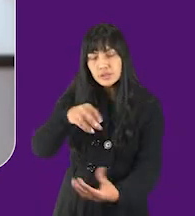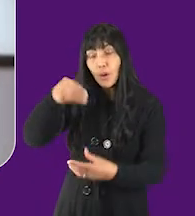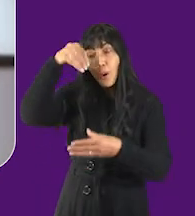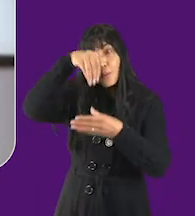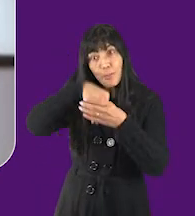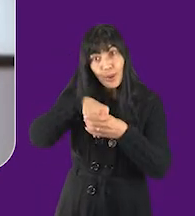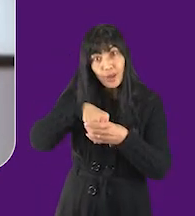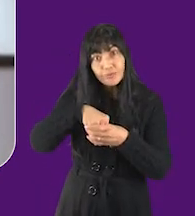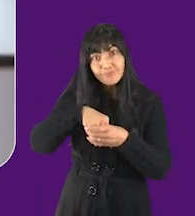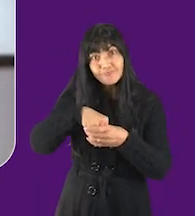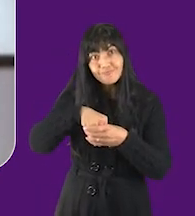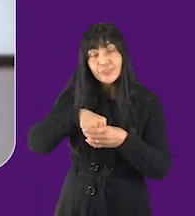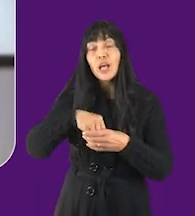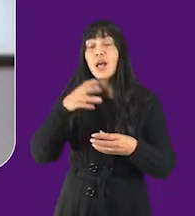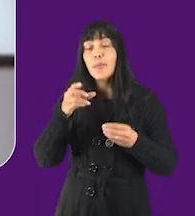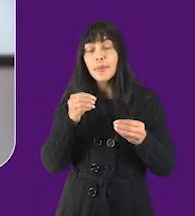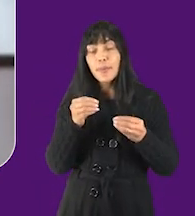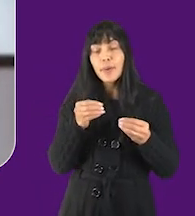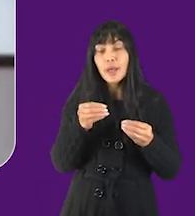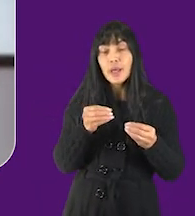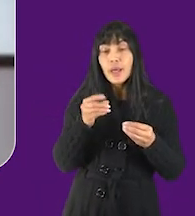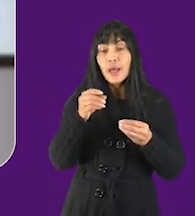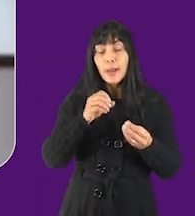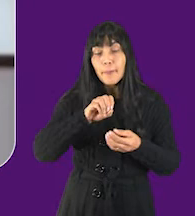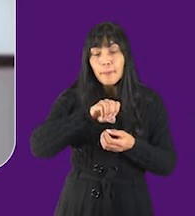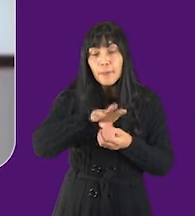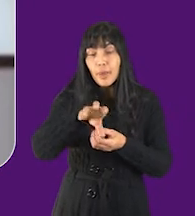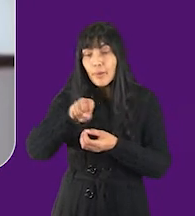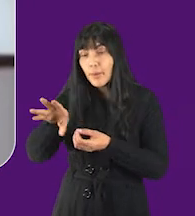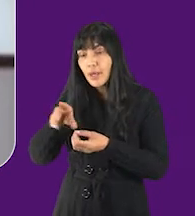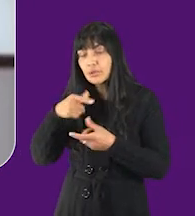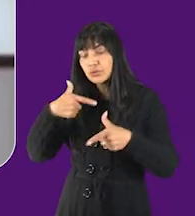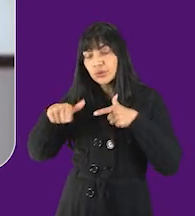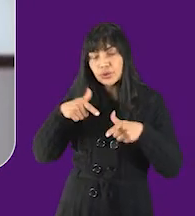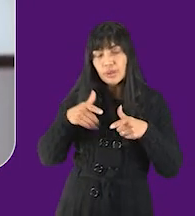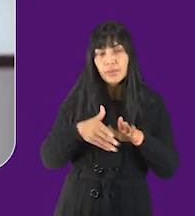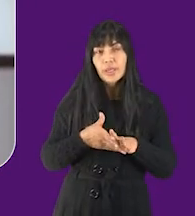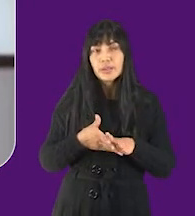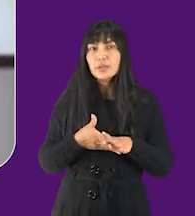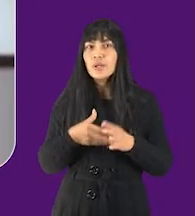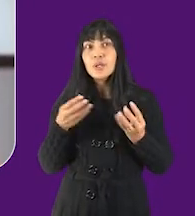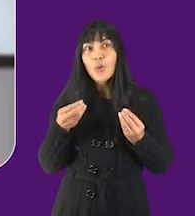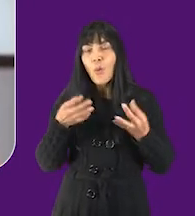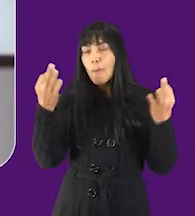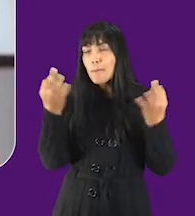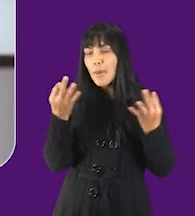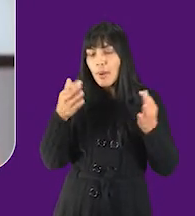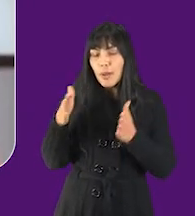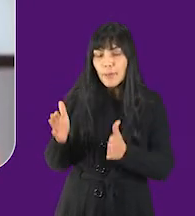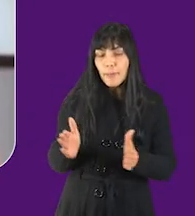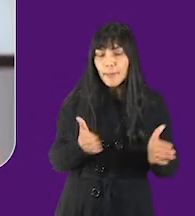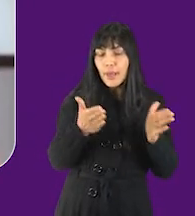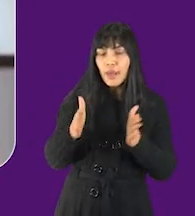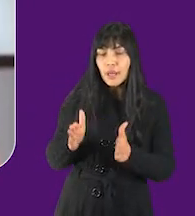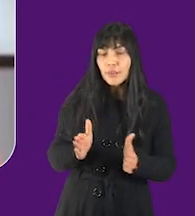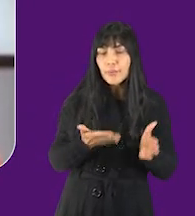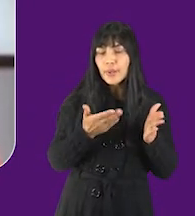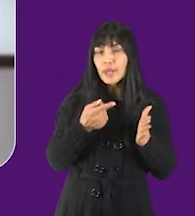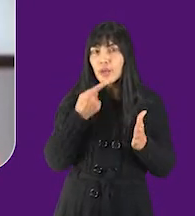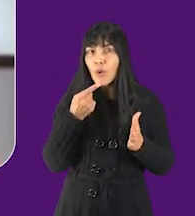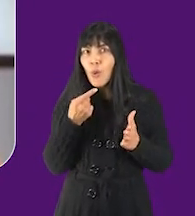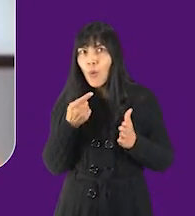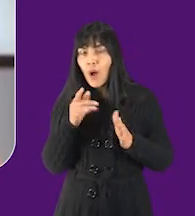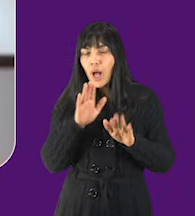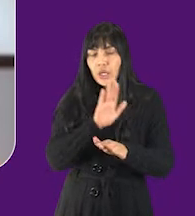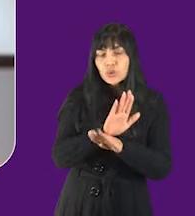né, cada qual com as suas necessidades, as suas demandas de desenvolvimento. Então, como que a excelência operacional ajuda